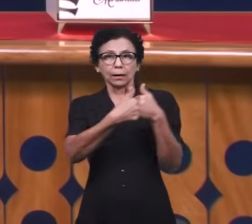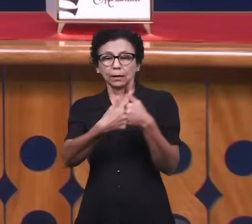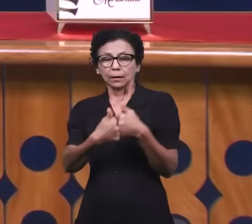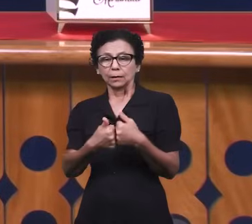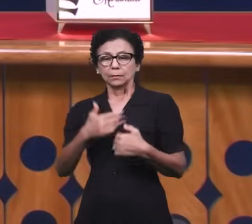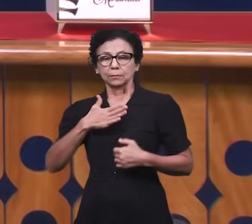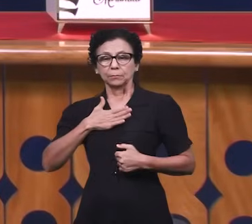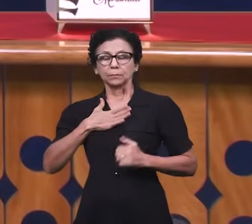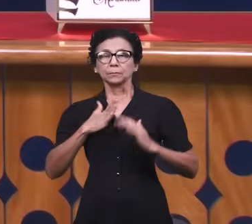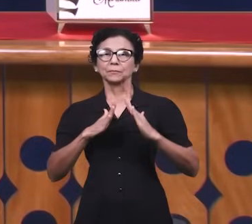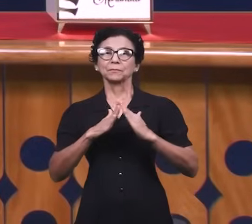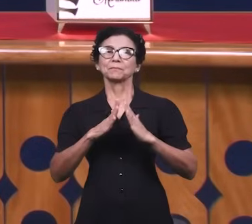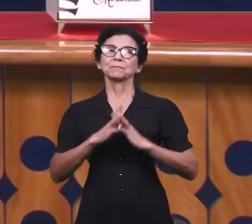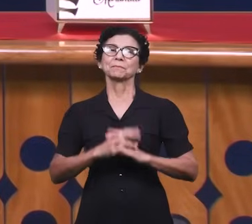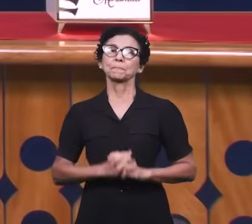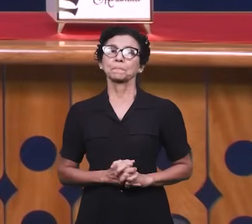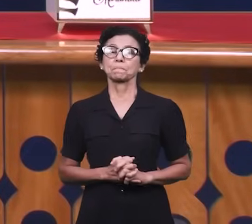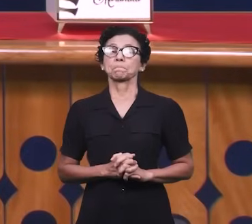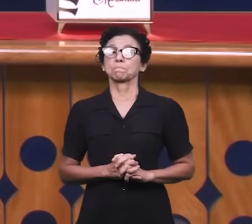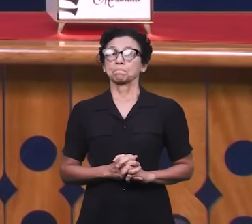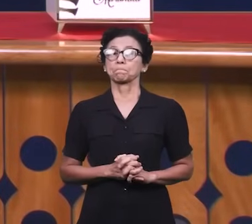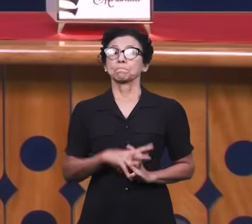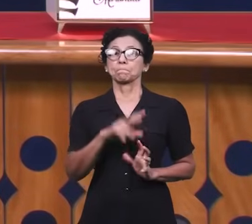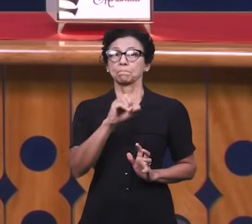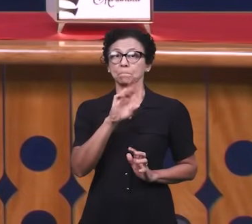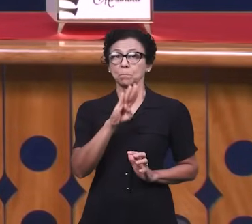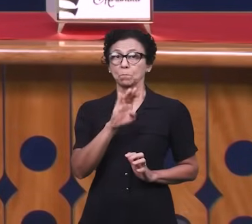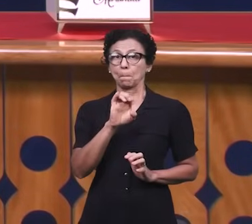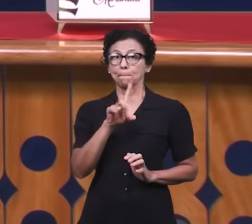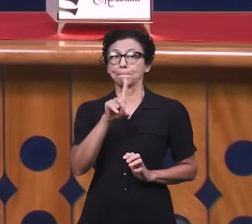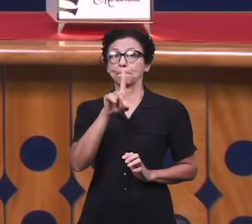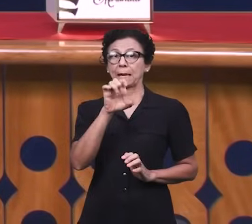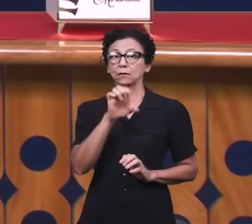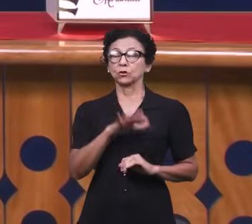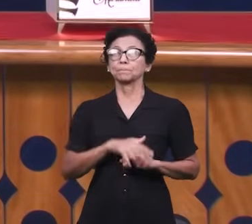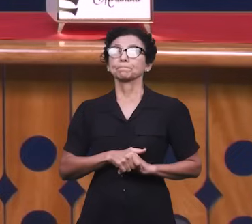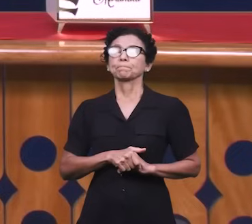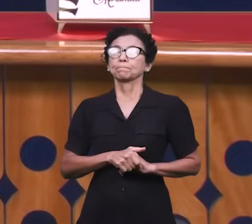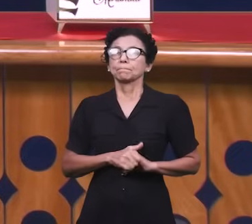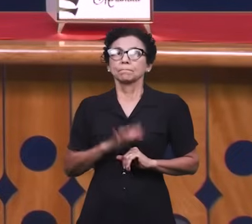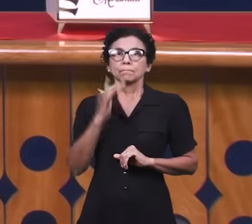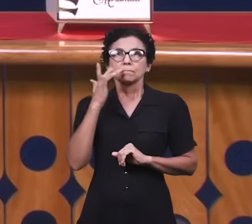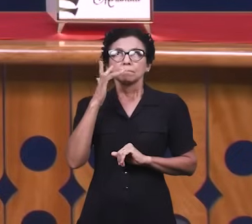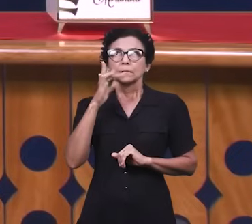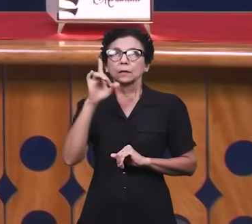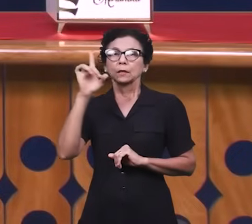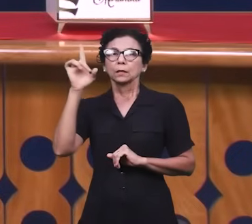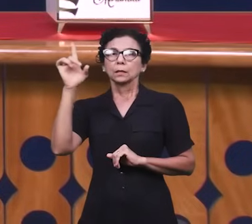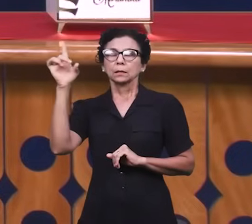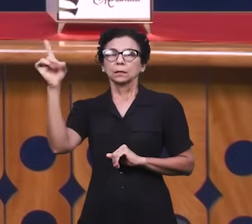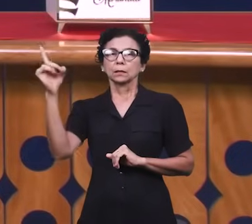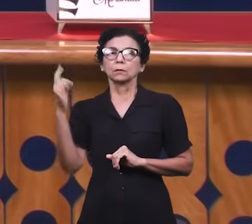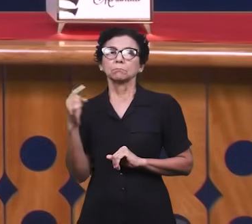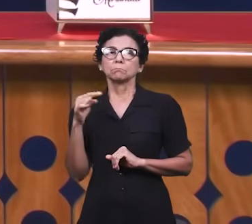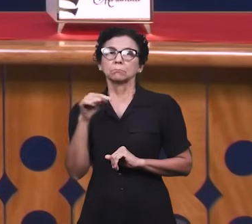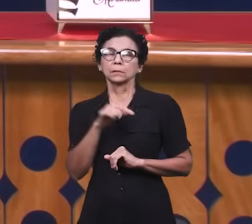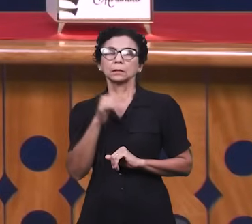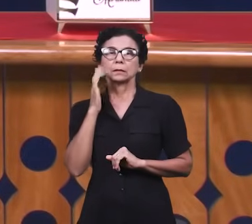teve um grande temor de Deus. E ele entendeu